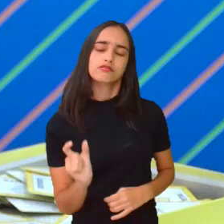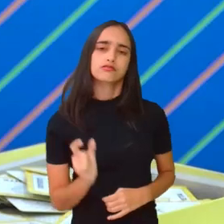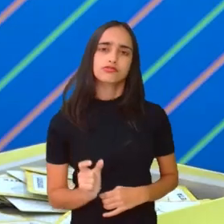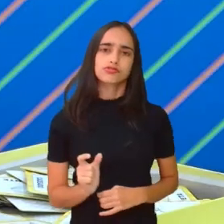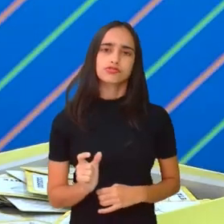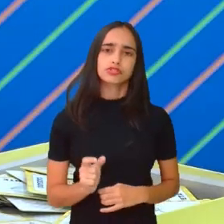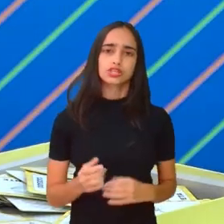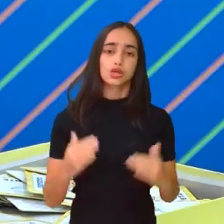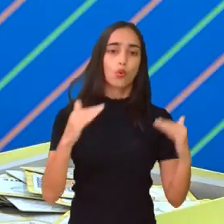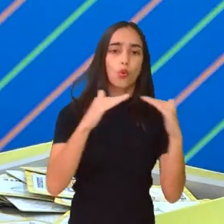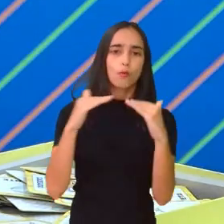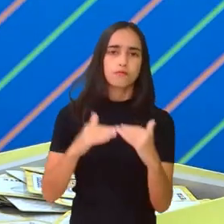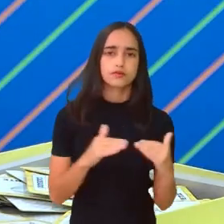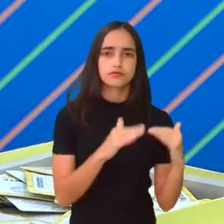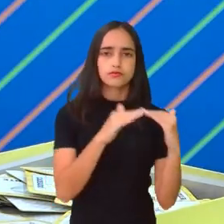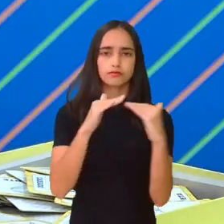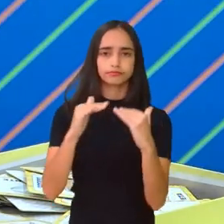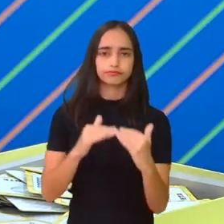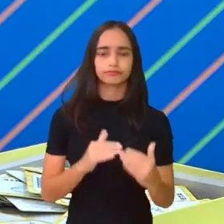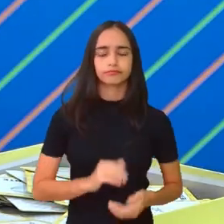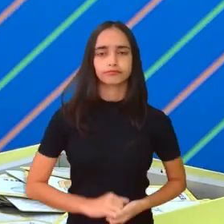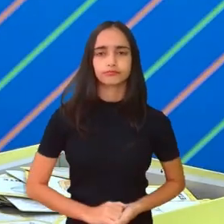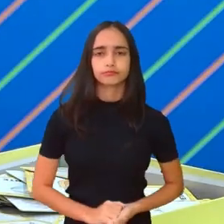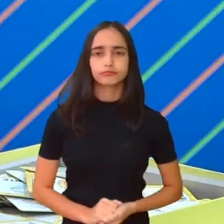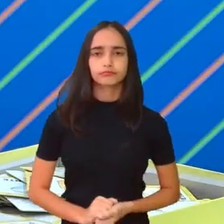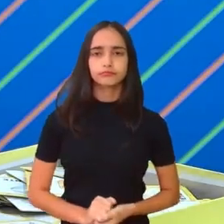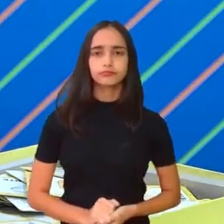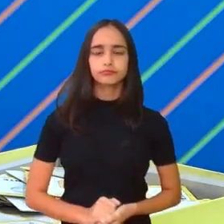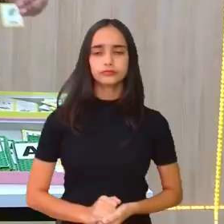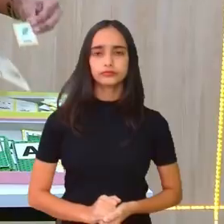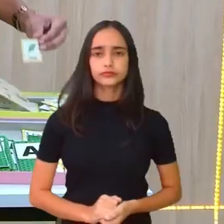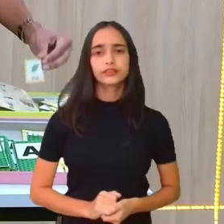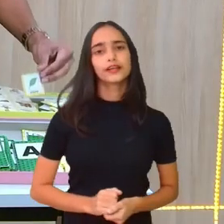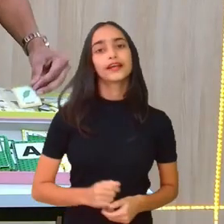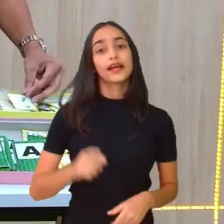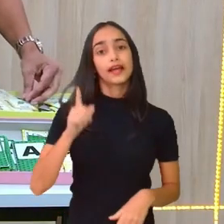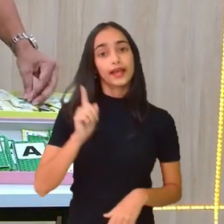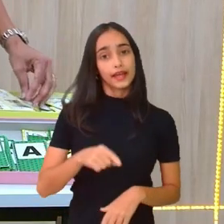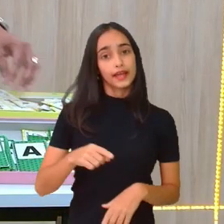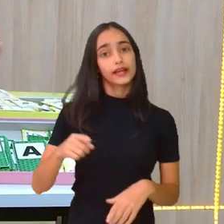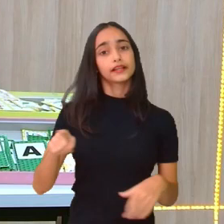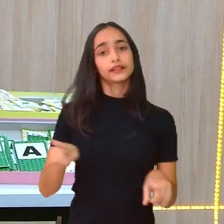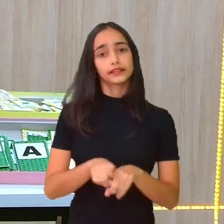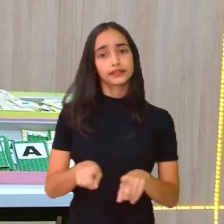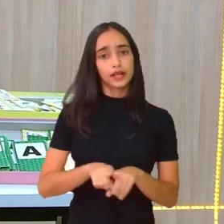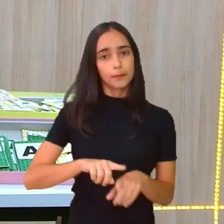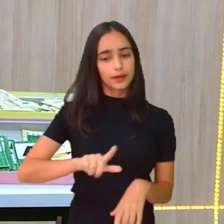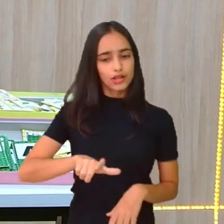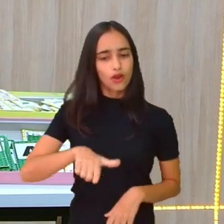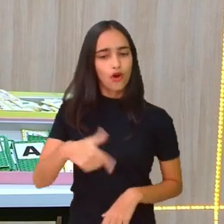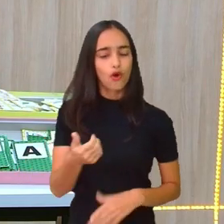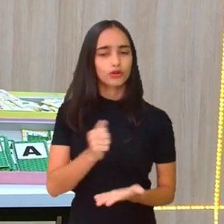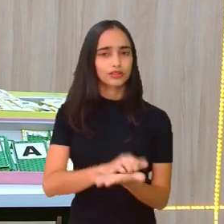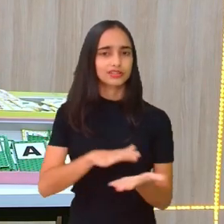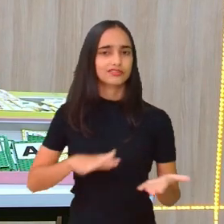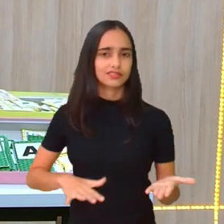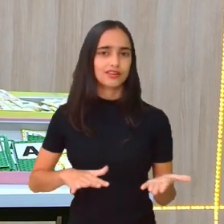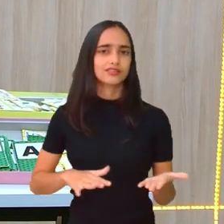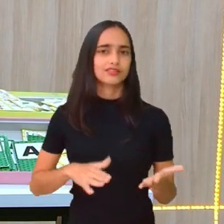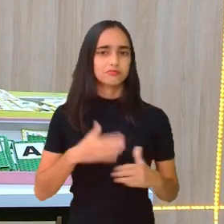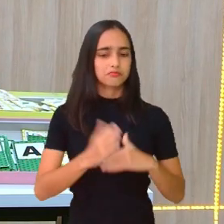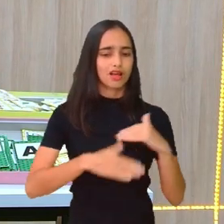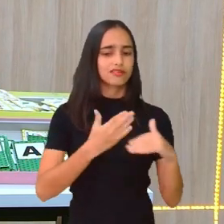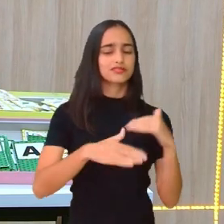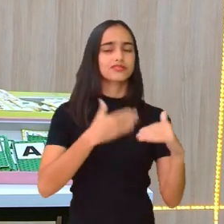que rimam, né? E aí a gente vai sobrepondo. É uma outra atividade para que a gente desenvolva essa habilidade